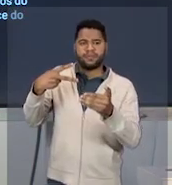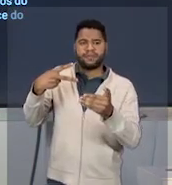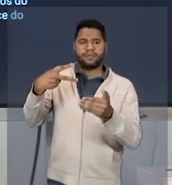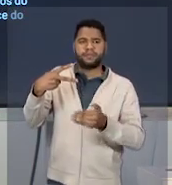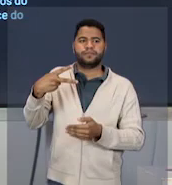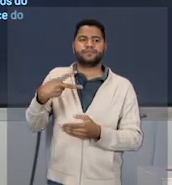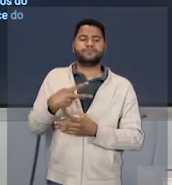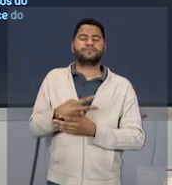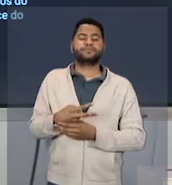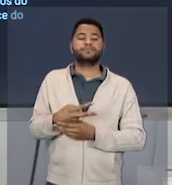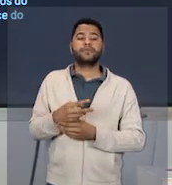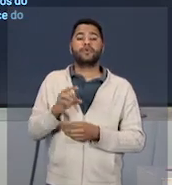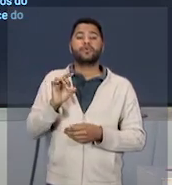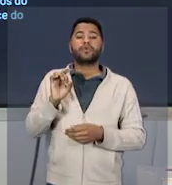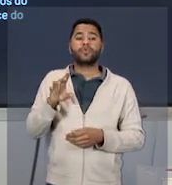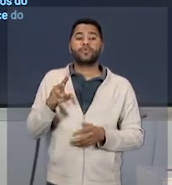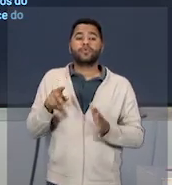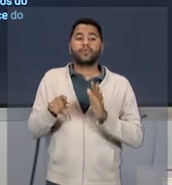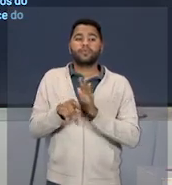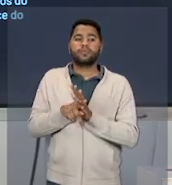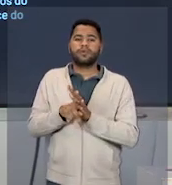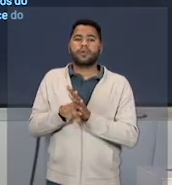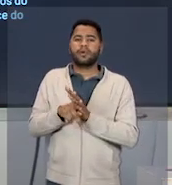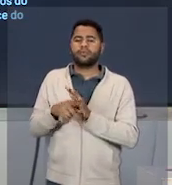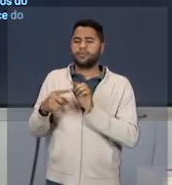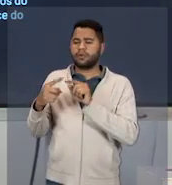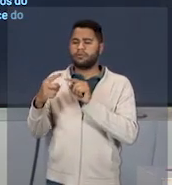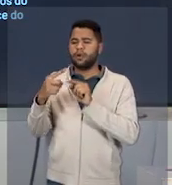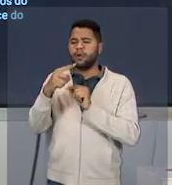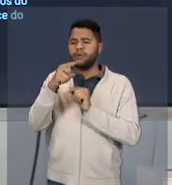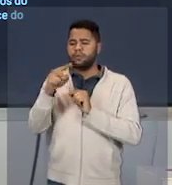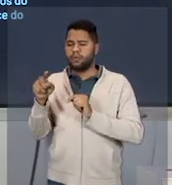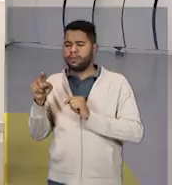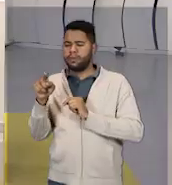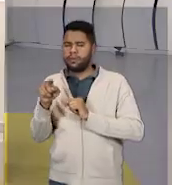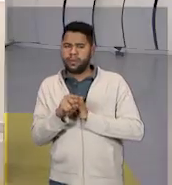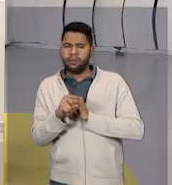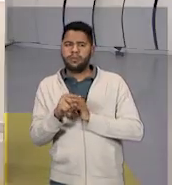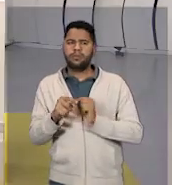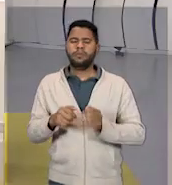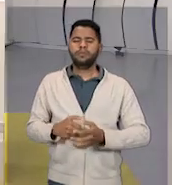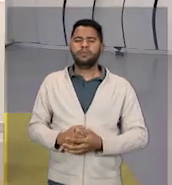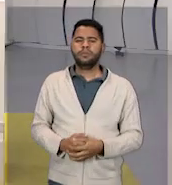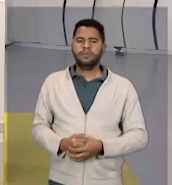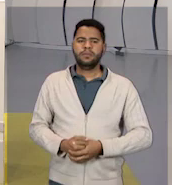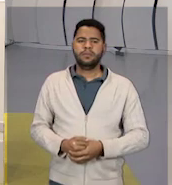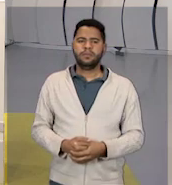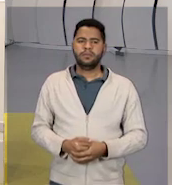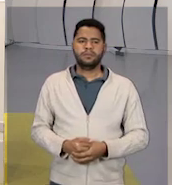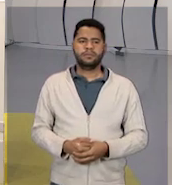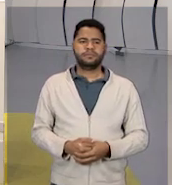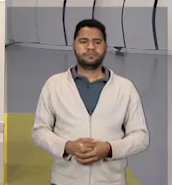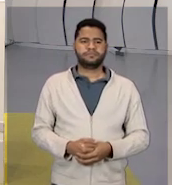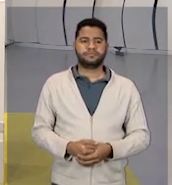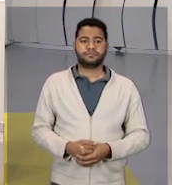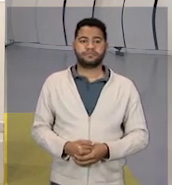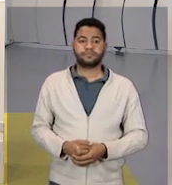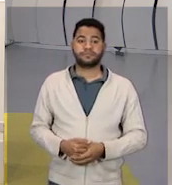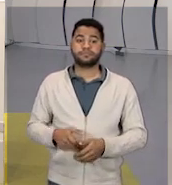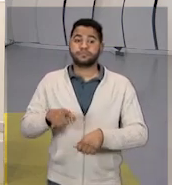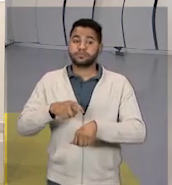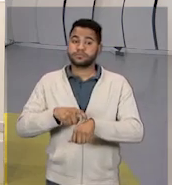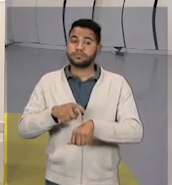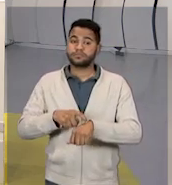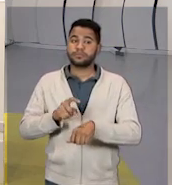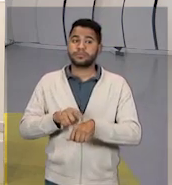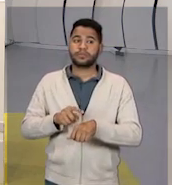forma, não. Nós vamos só colocar só ligar as duas linhas, tá? Na hora de desenhar, nós vamos fazer da seguinte forma. Nós vamos assim, ó,